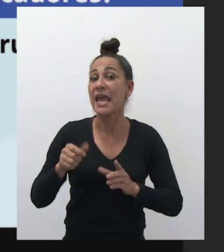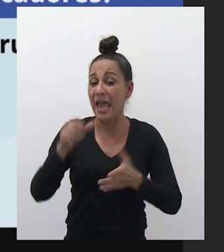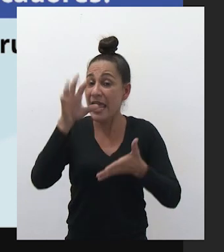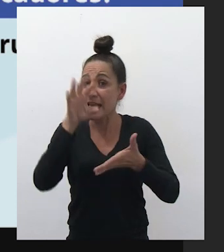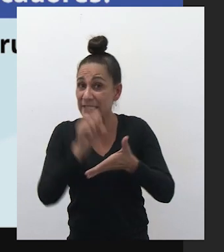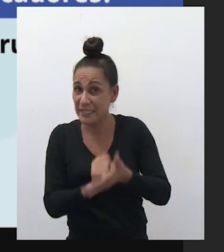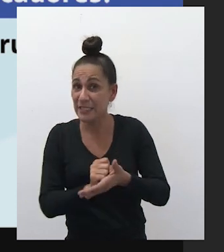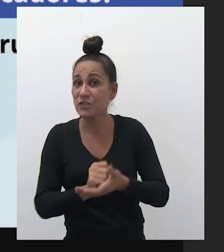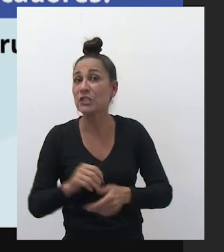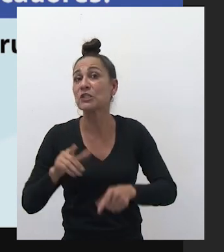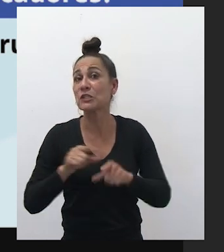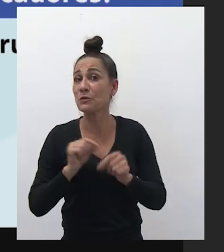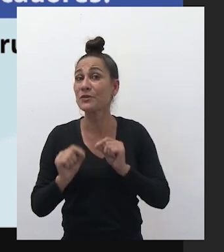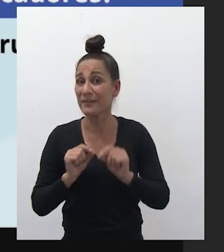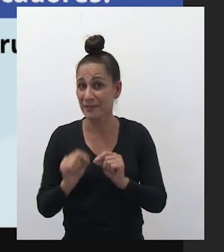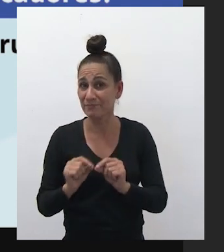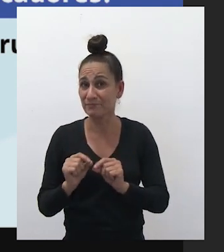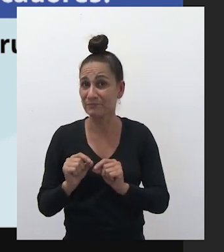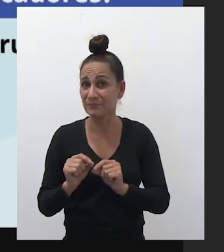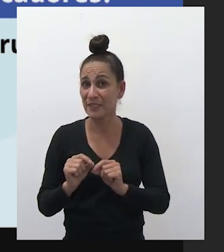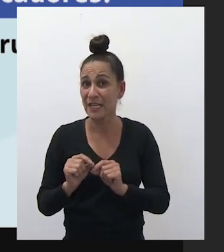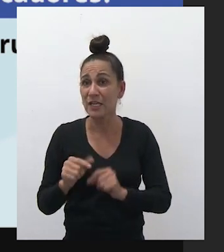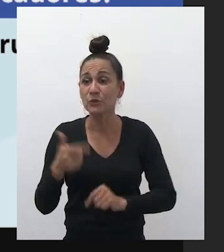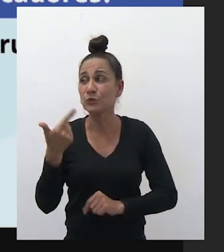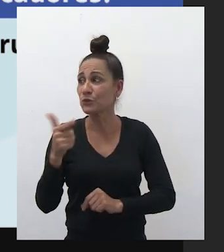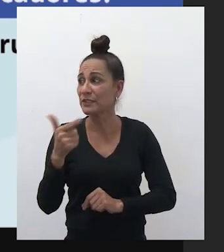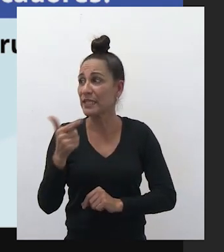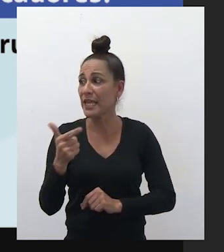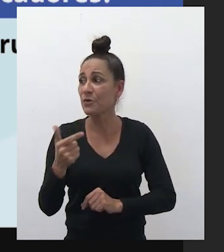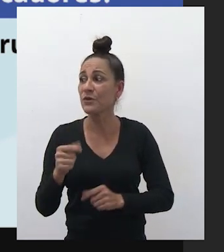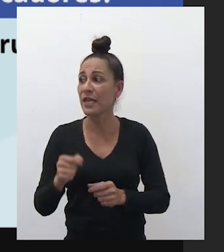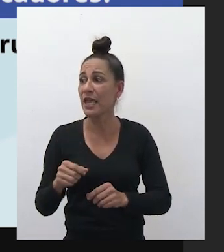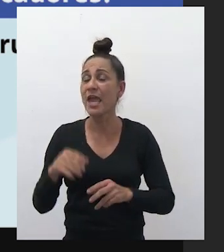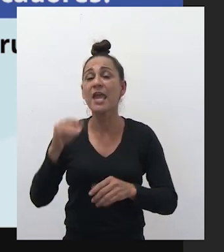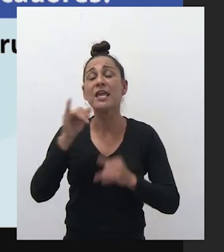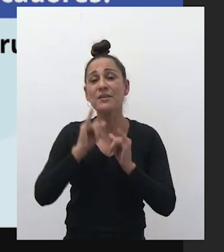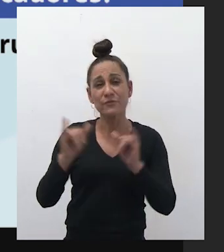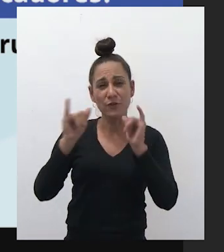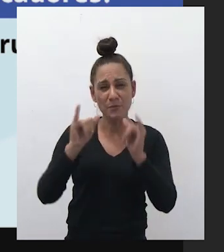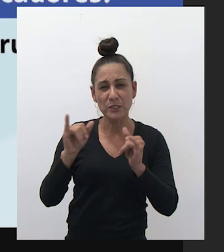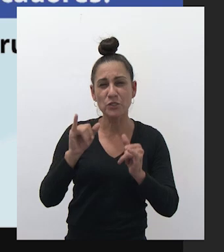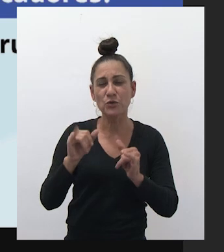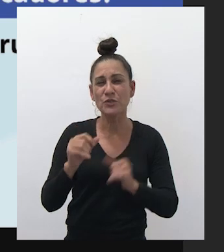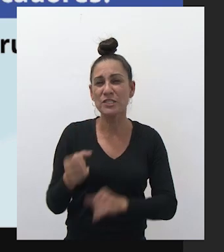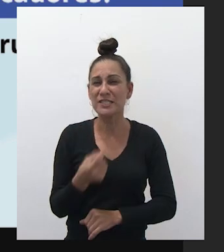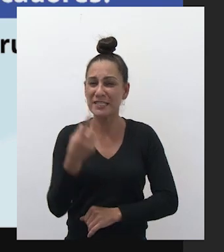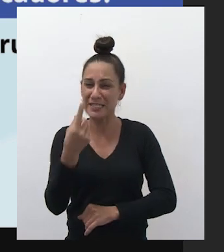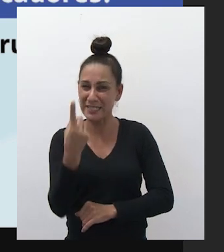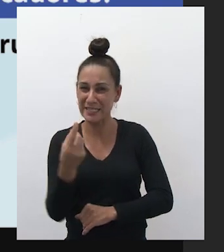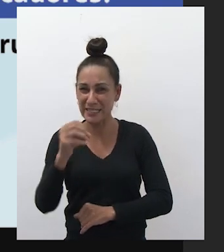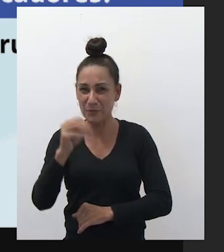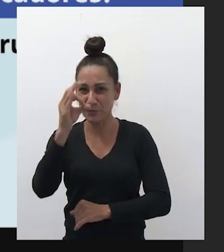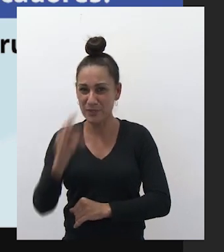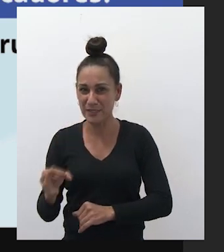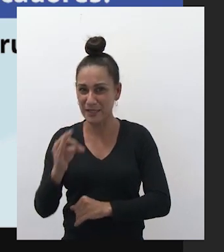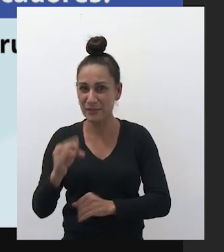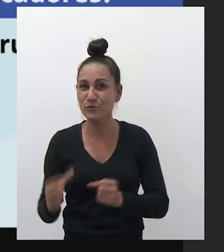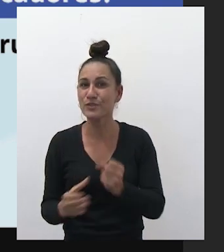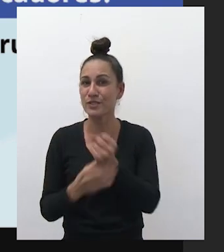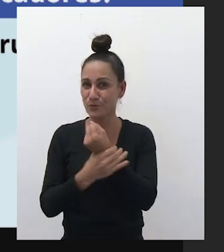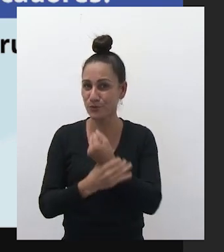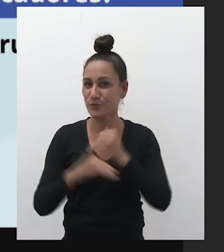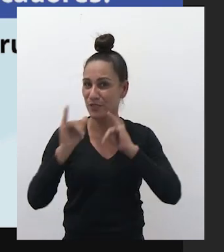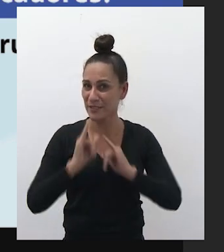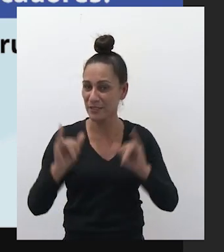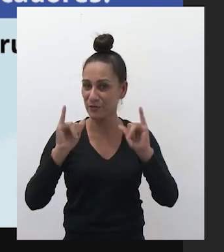de extrema informalidade. Não tem um banco de dados 100% seguro a respeito dessas informações. E